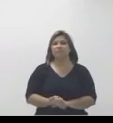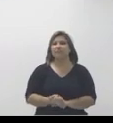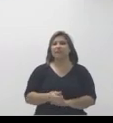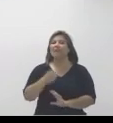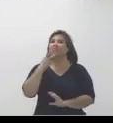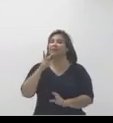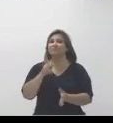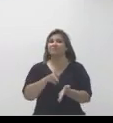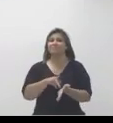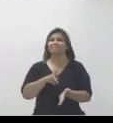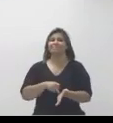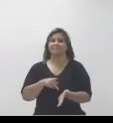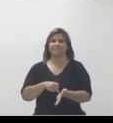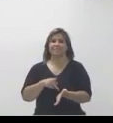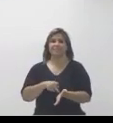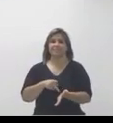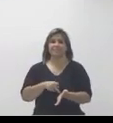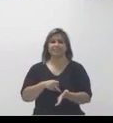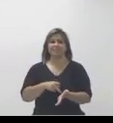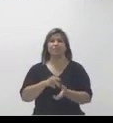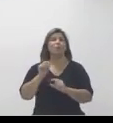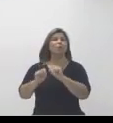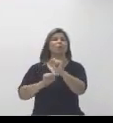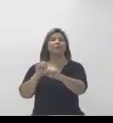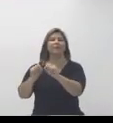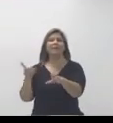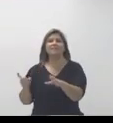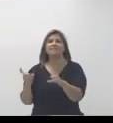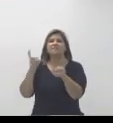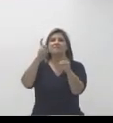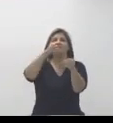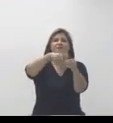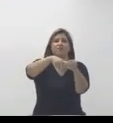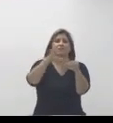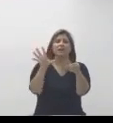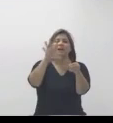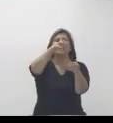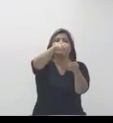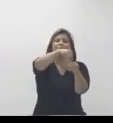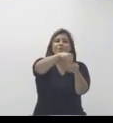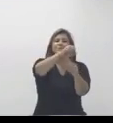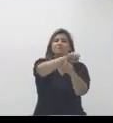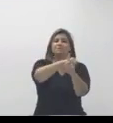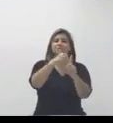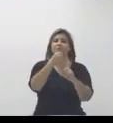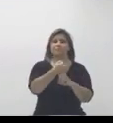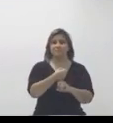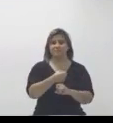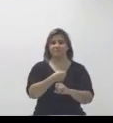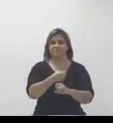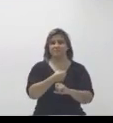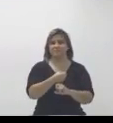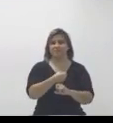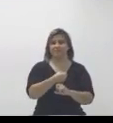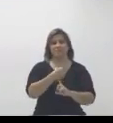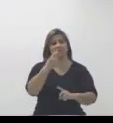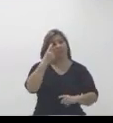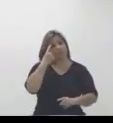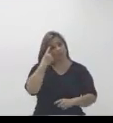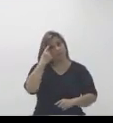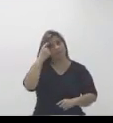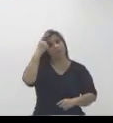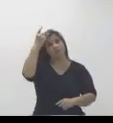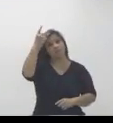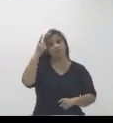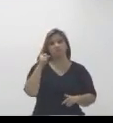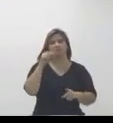acabando também de reinserção social como foi falado nas diversas falas o imperativo a ideia central a